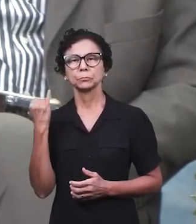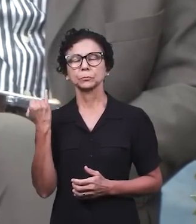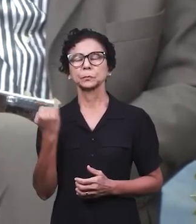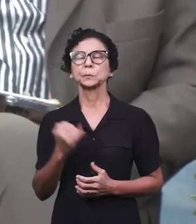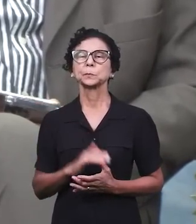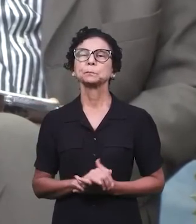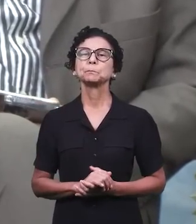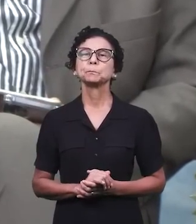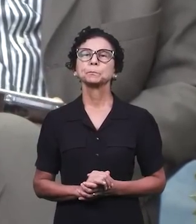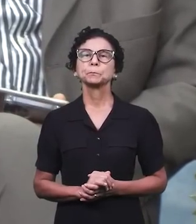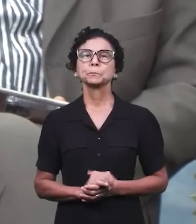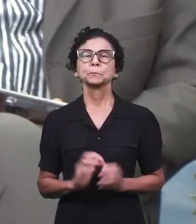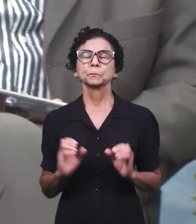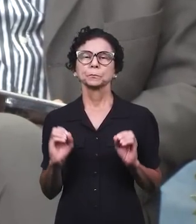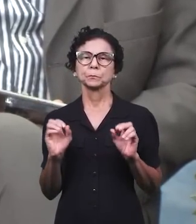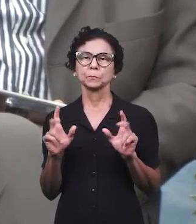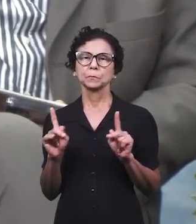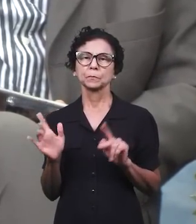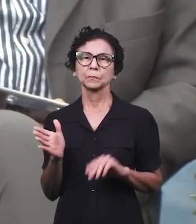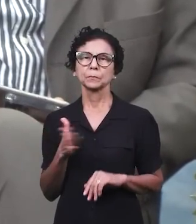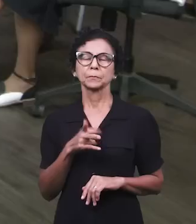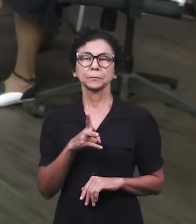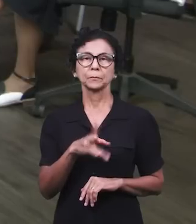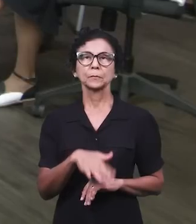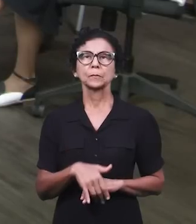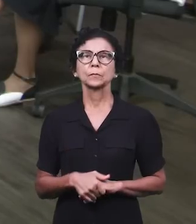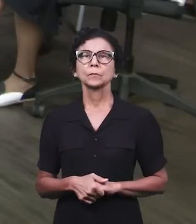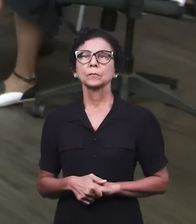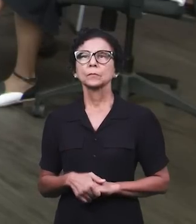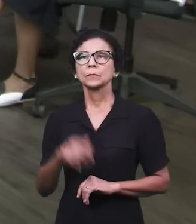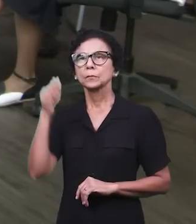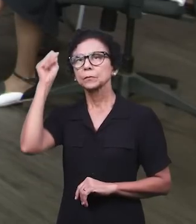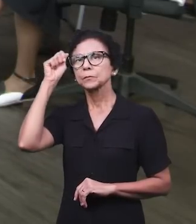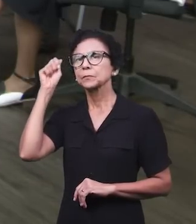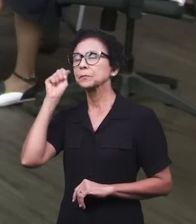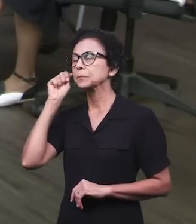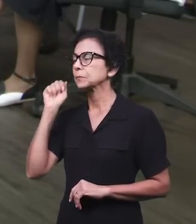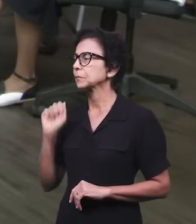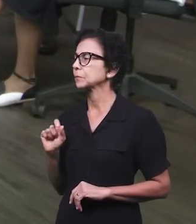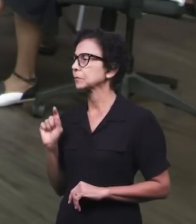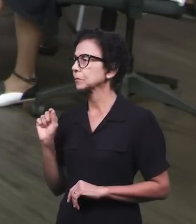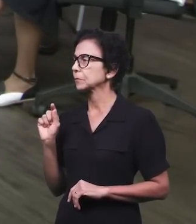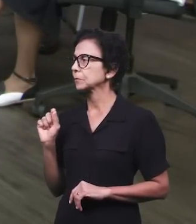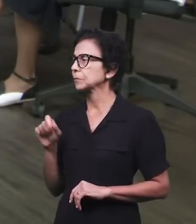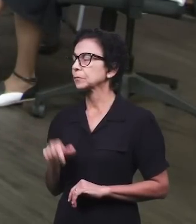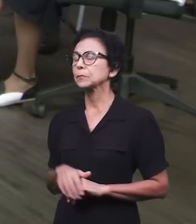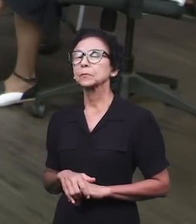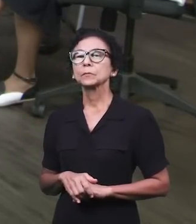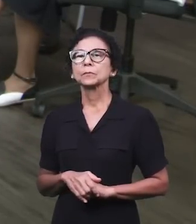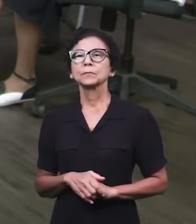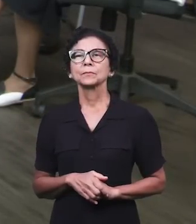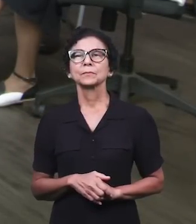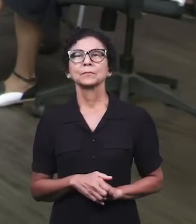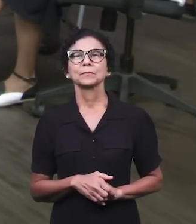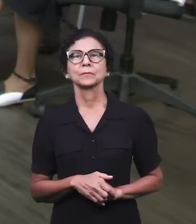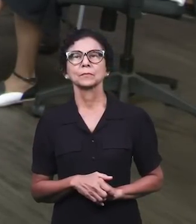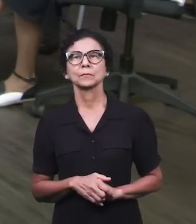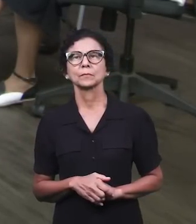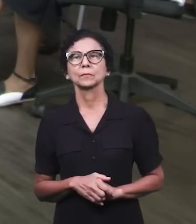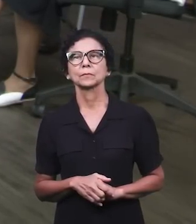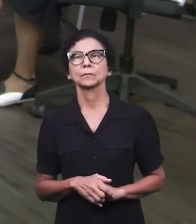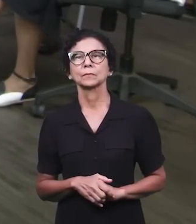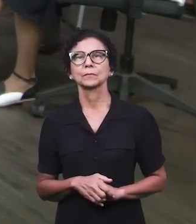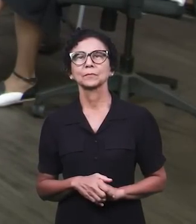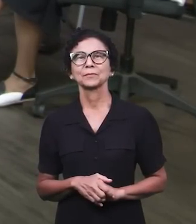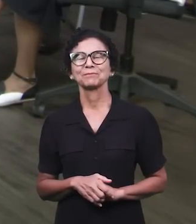que ele deu. Muito bem. Vamos continuar então. Andréia, quem que vai trazer agora, quem vai participar aqui no estúdio? Agora estamos